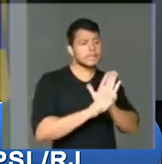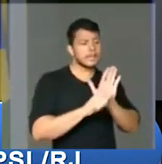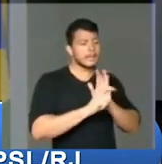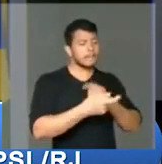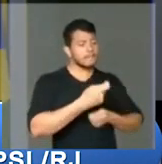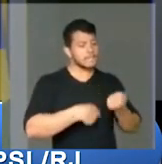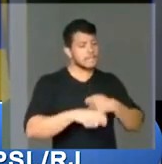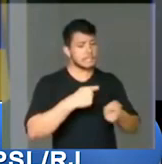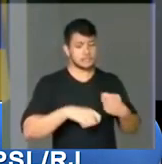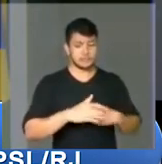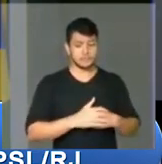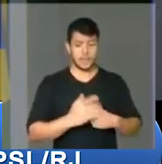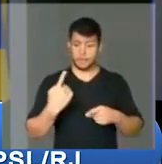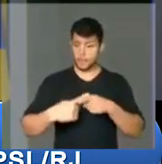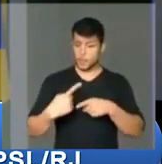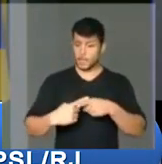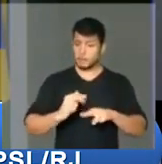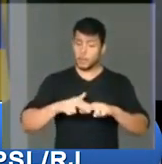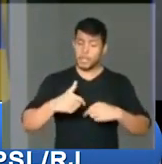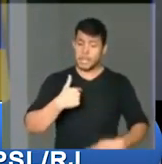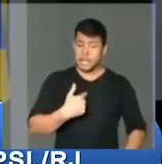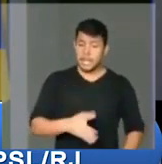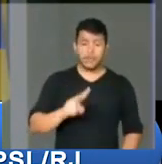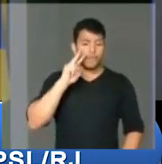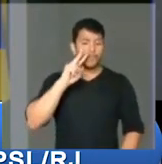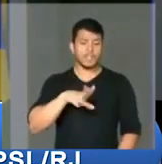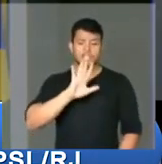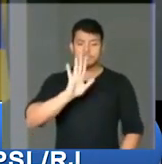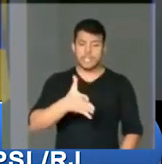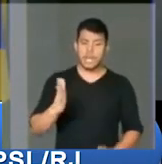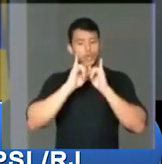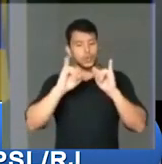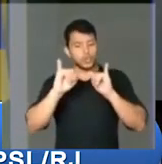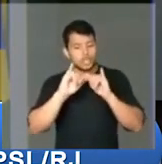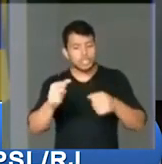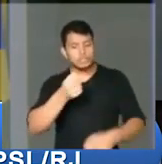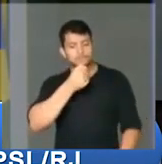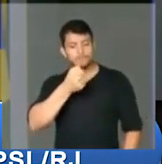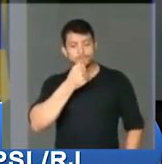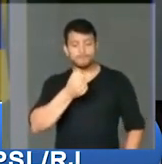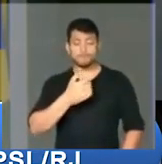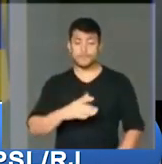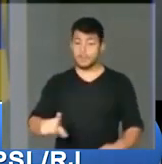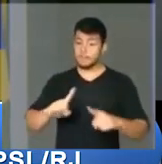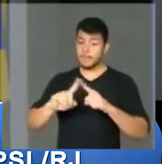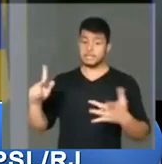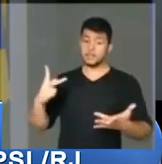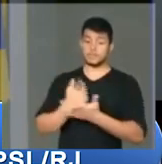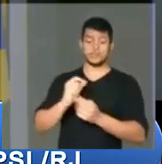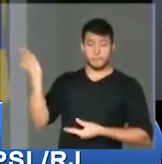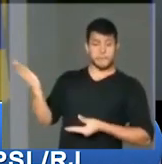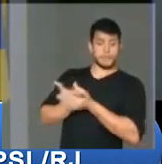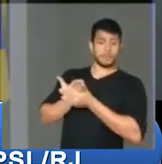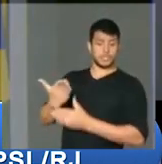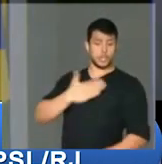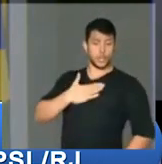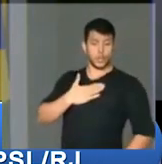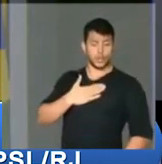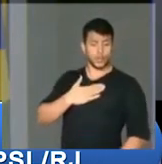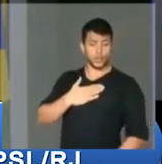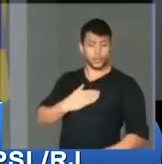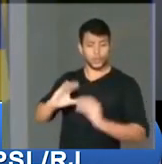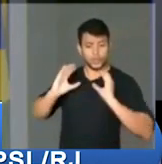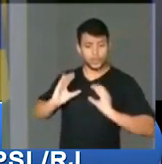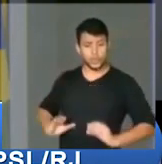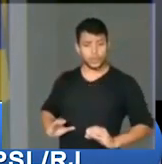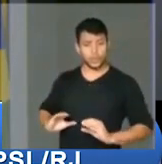em notícias e também em investigações em andamento. E fui denunciado no Conselho de Ética. Da mesma forma